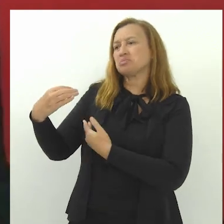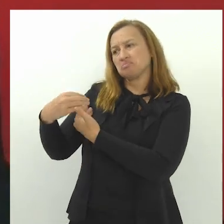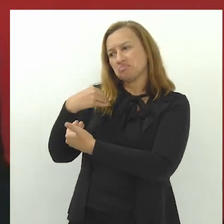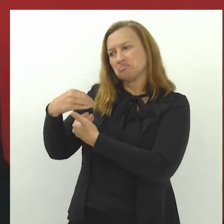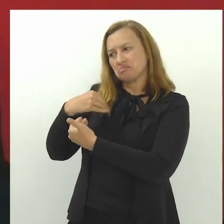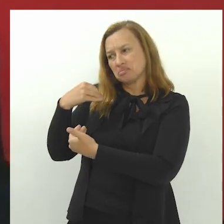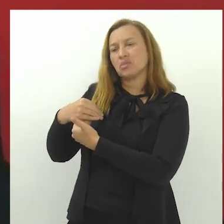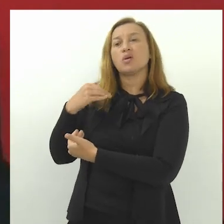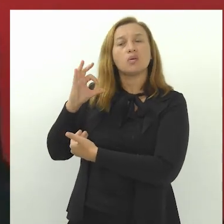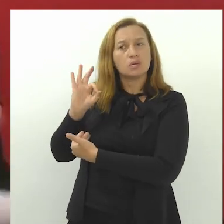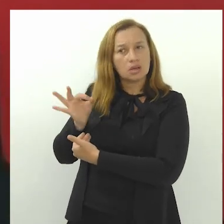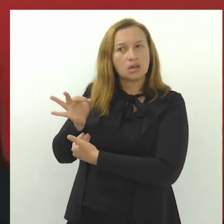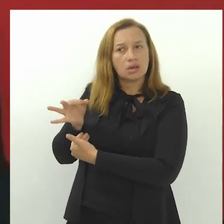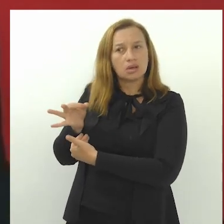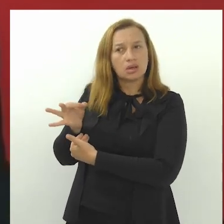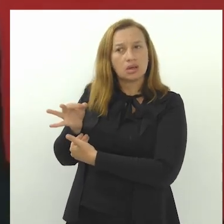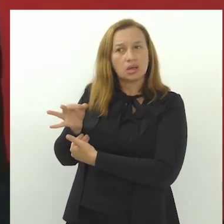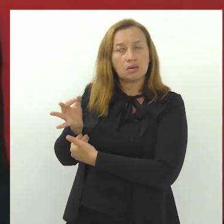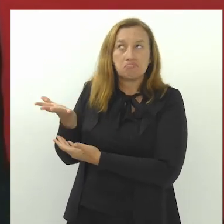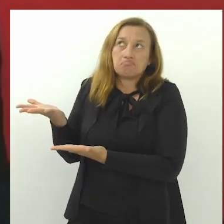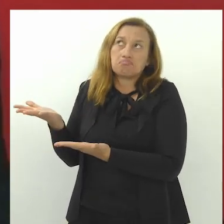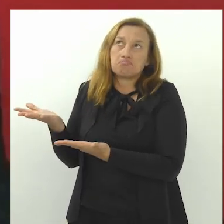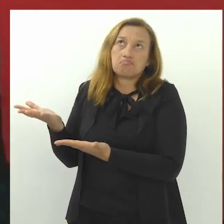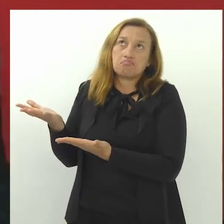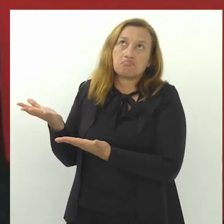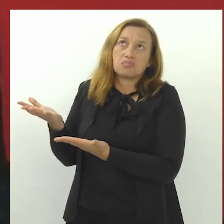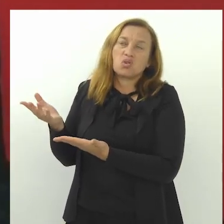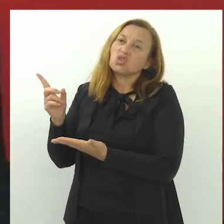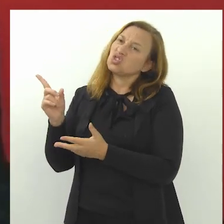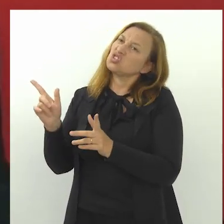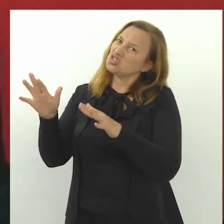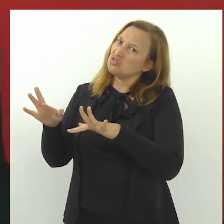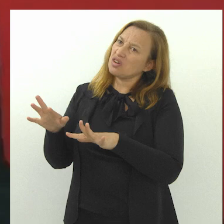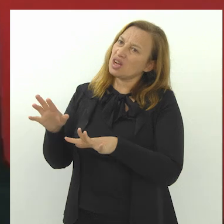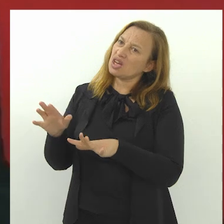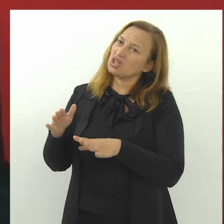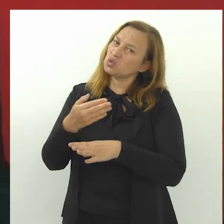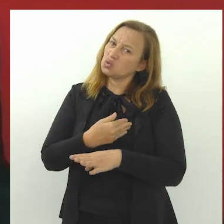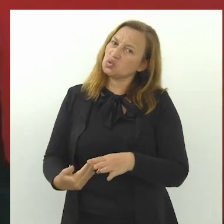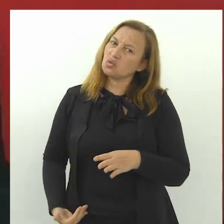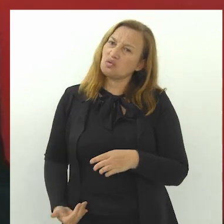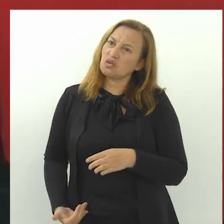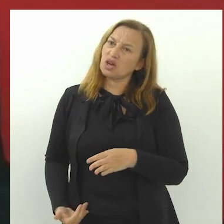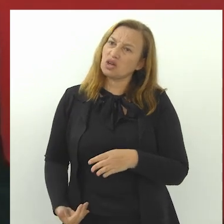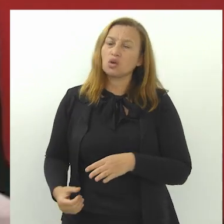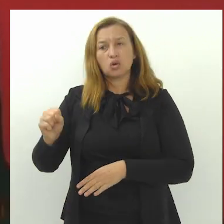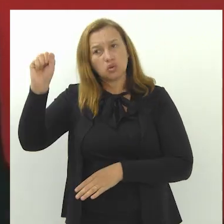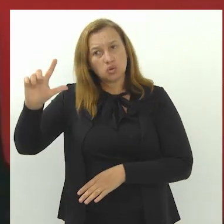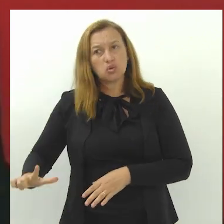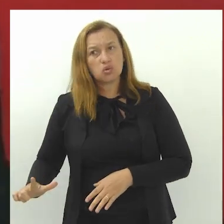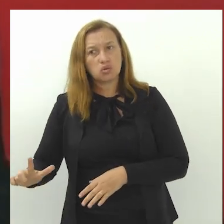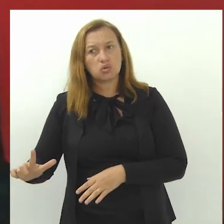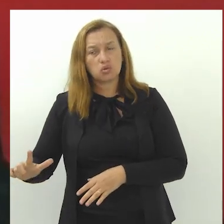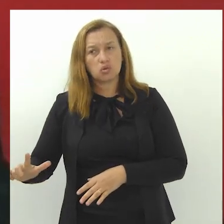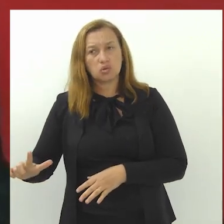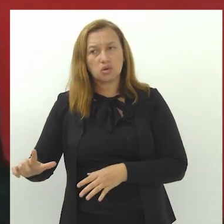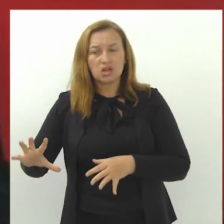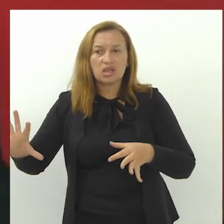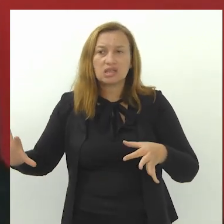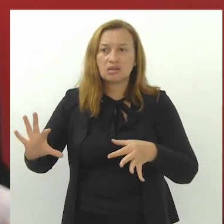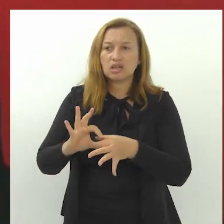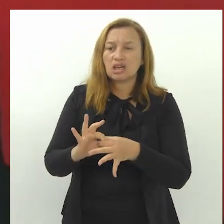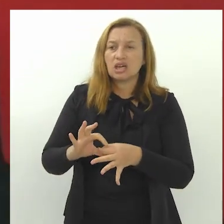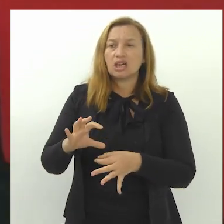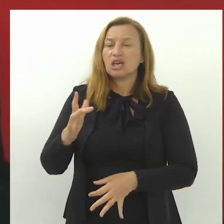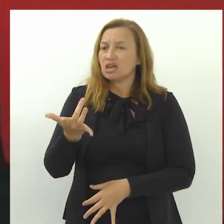como vocês sabem, tem uma orientação, né, vamos dizer assim, muito diferente dos governos do Sul